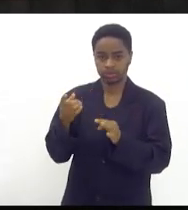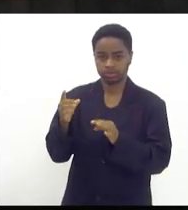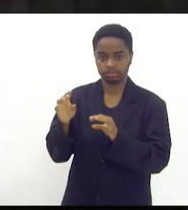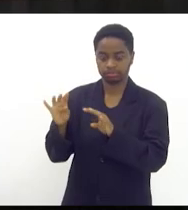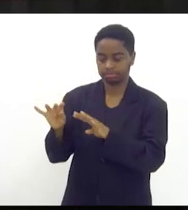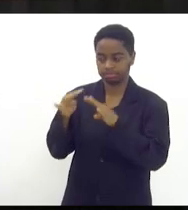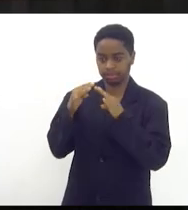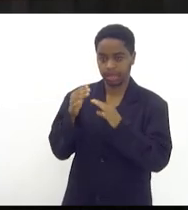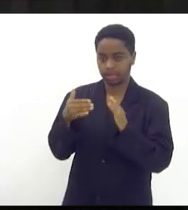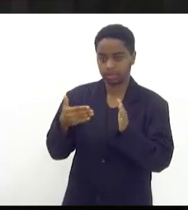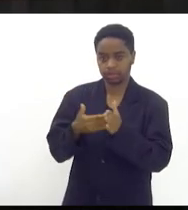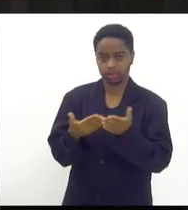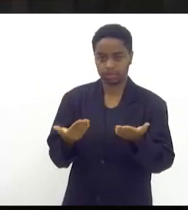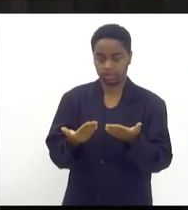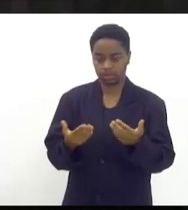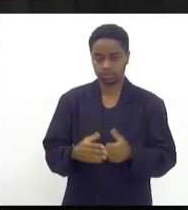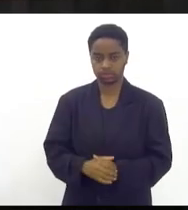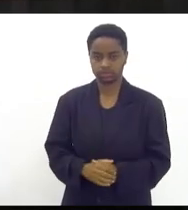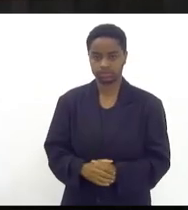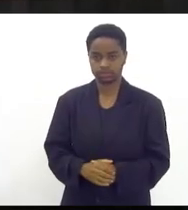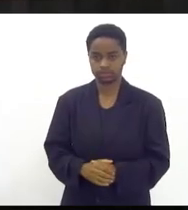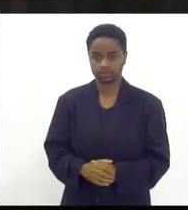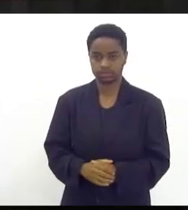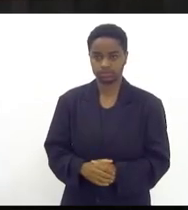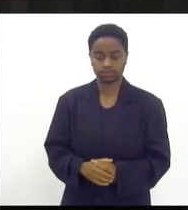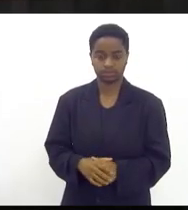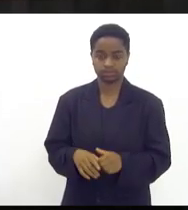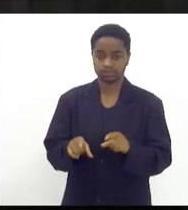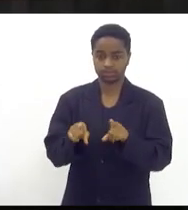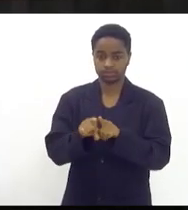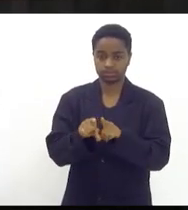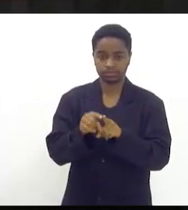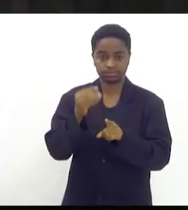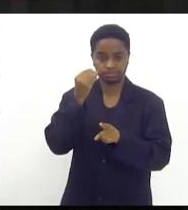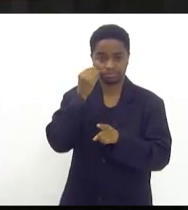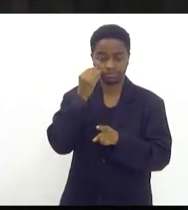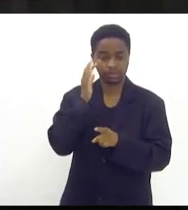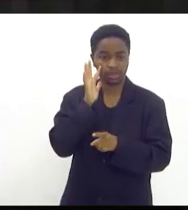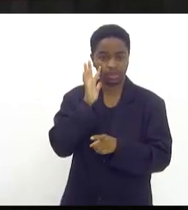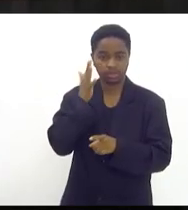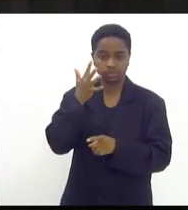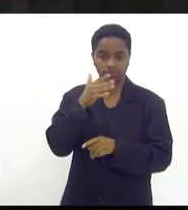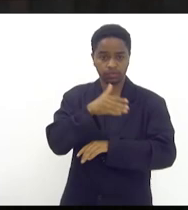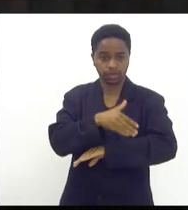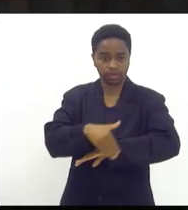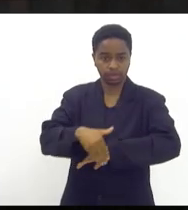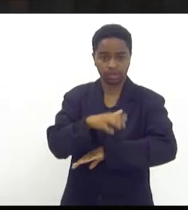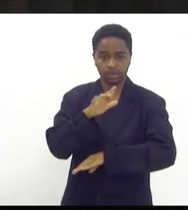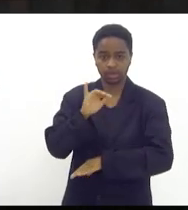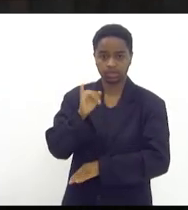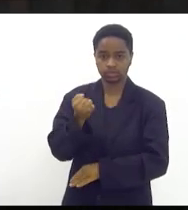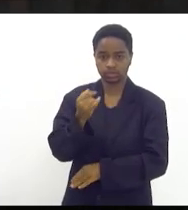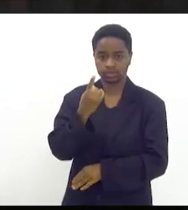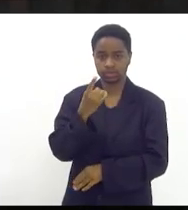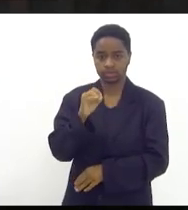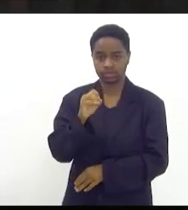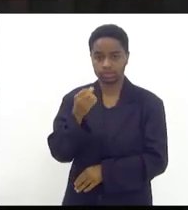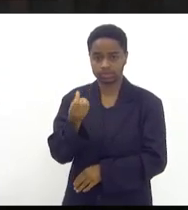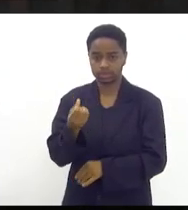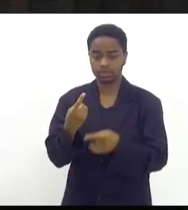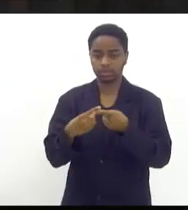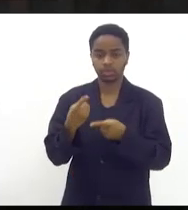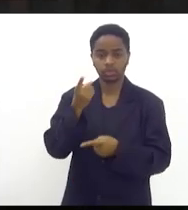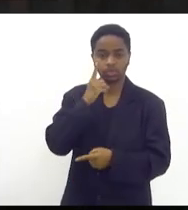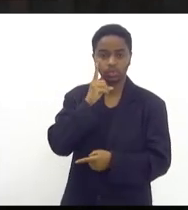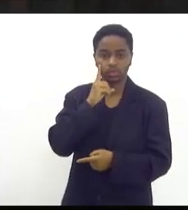do Estado até hoje. Nem um tapa-buraco na RJ-106, que todo dia, indo para